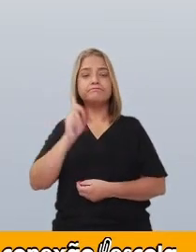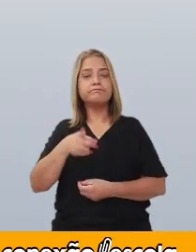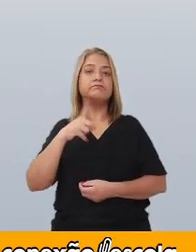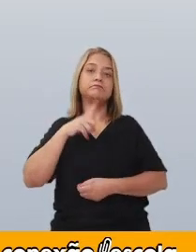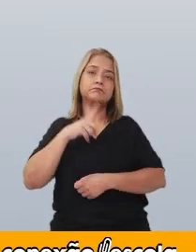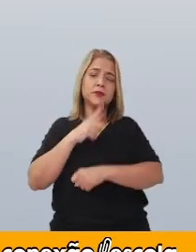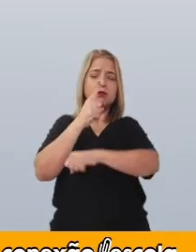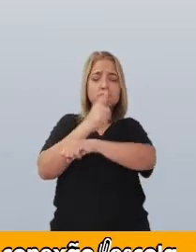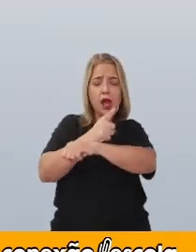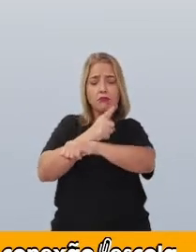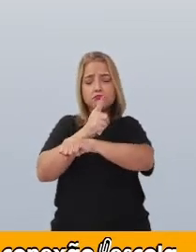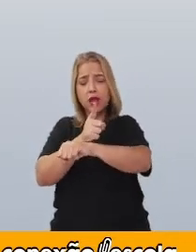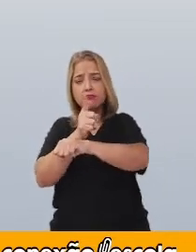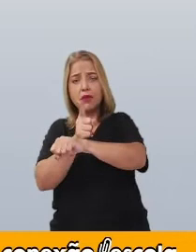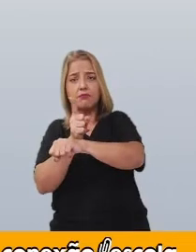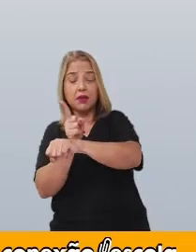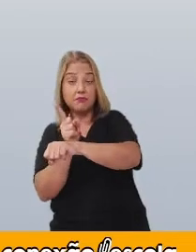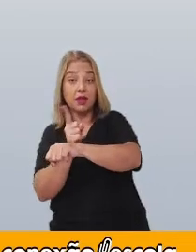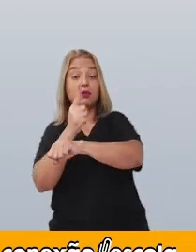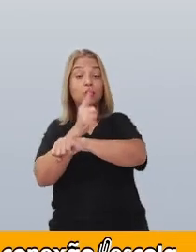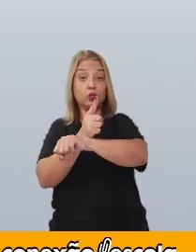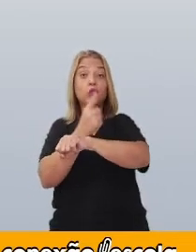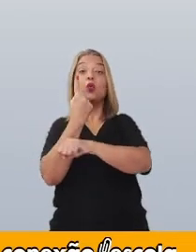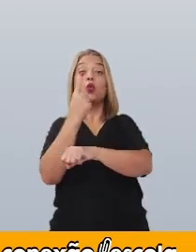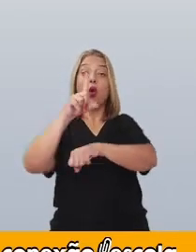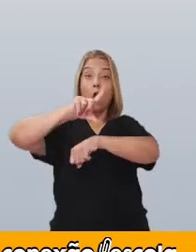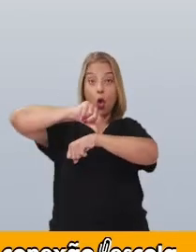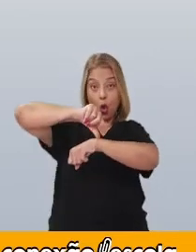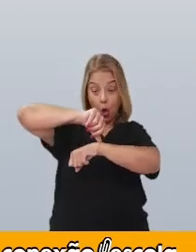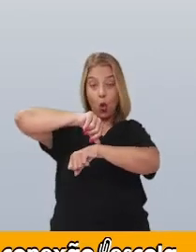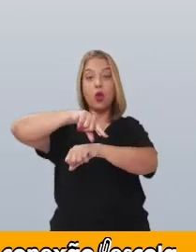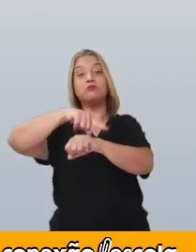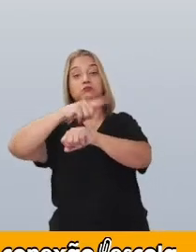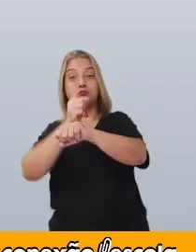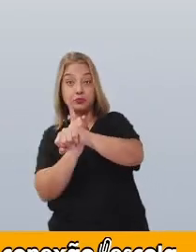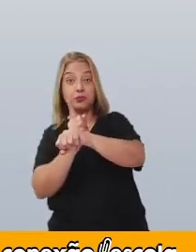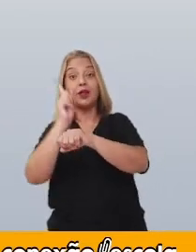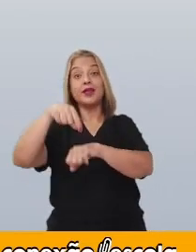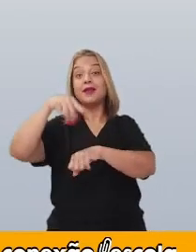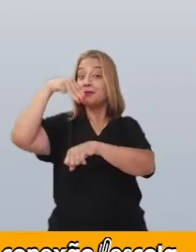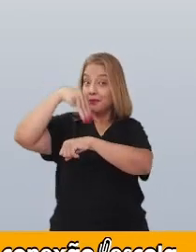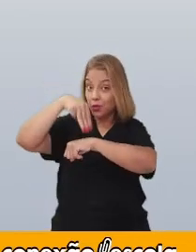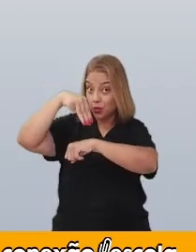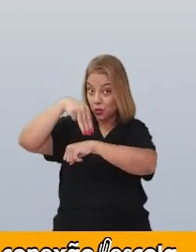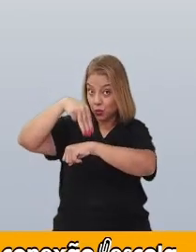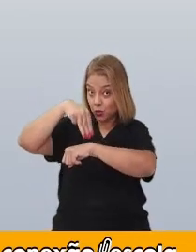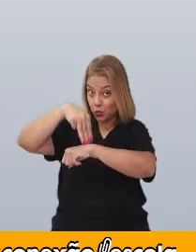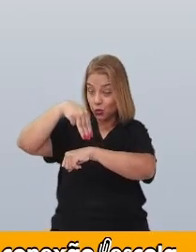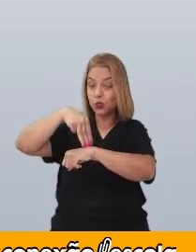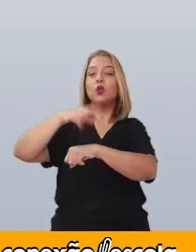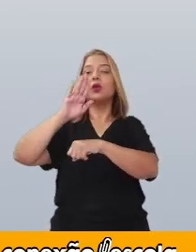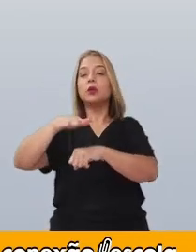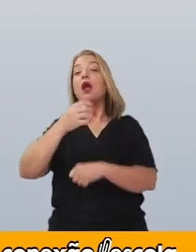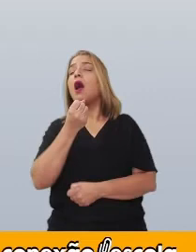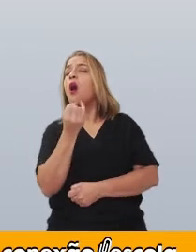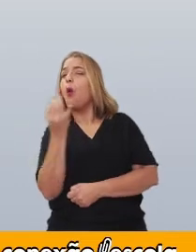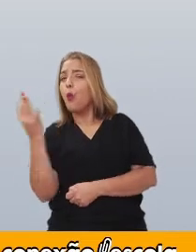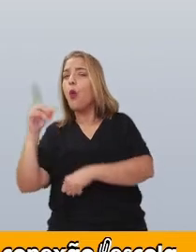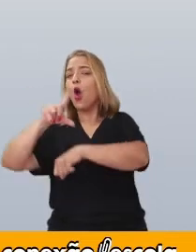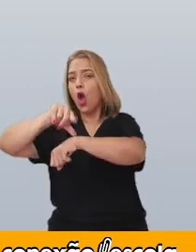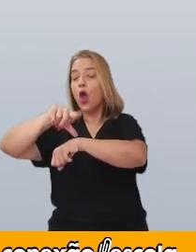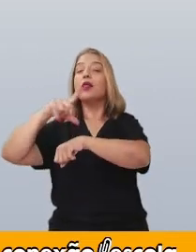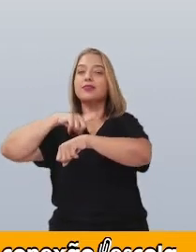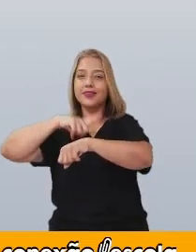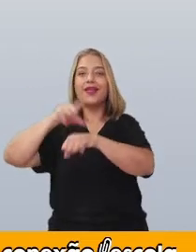ponteiro que marca as horas e outro ponteiro que marca os minutos. Em alguns,